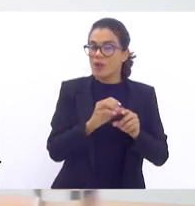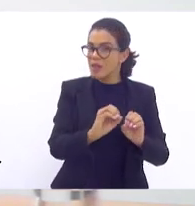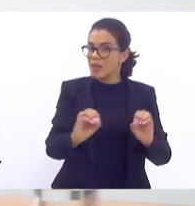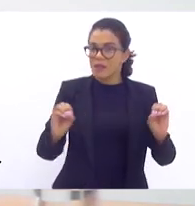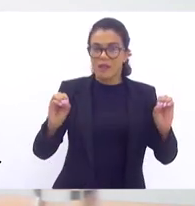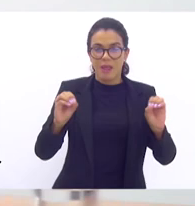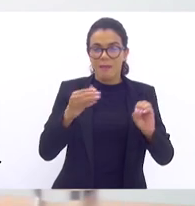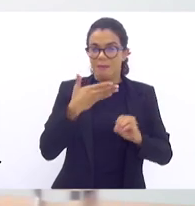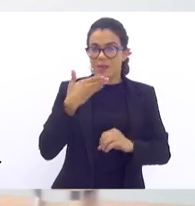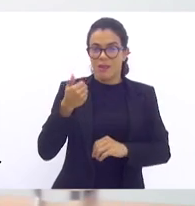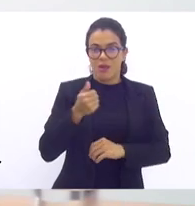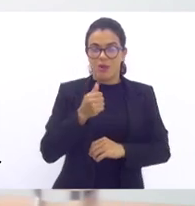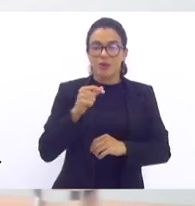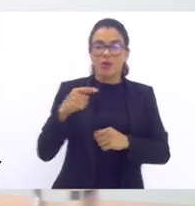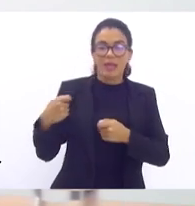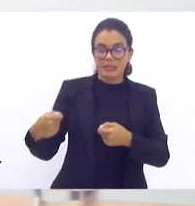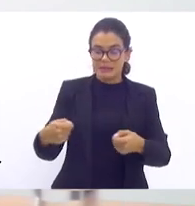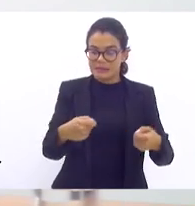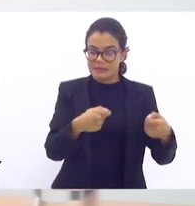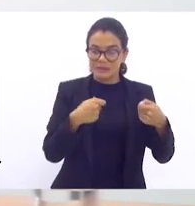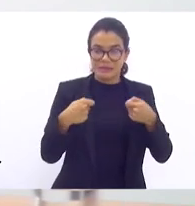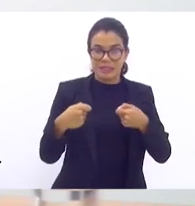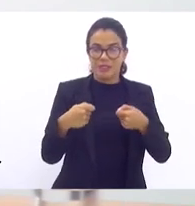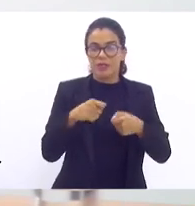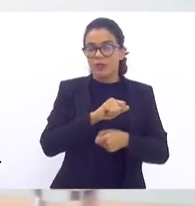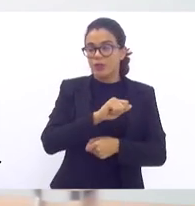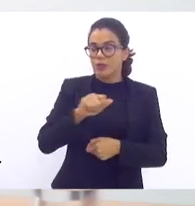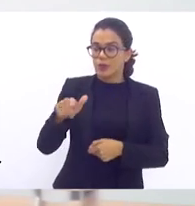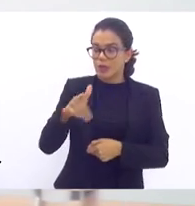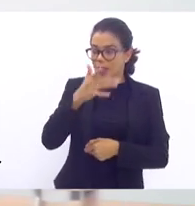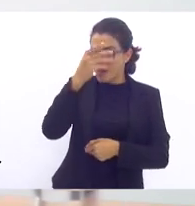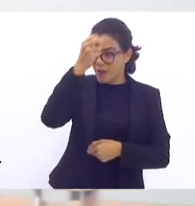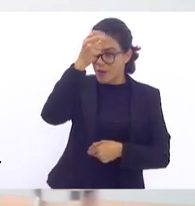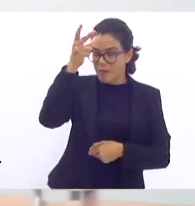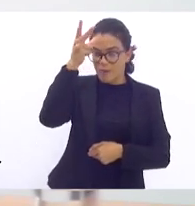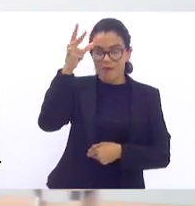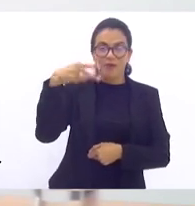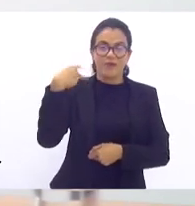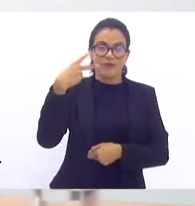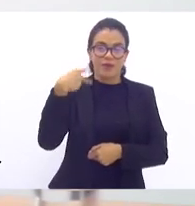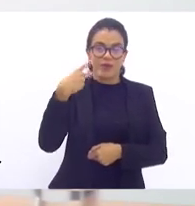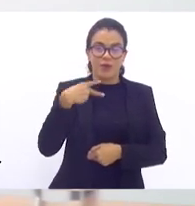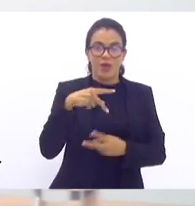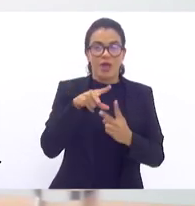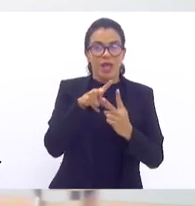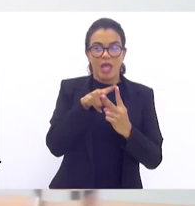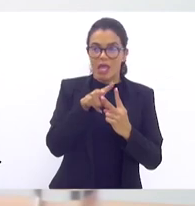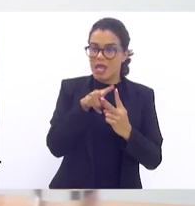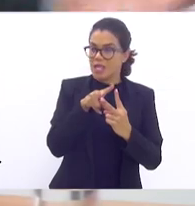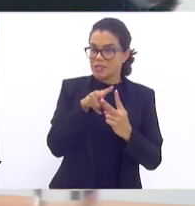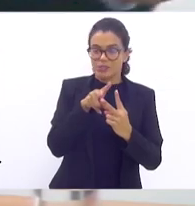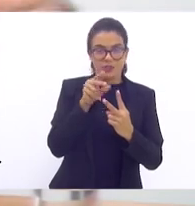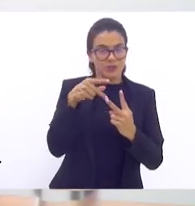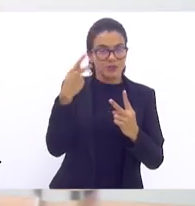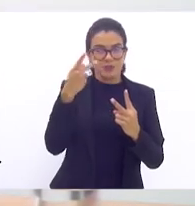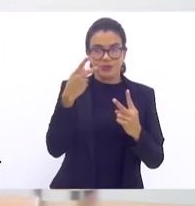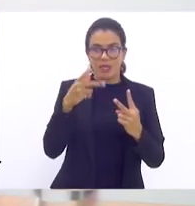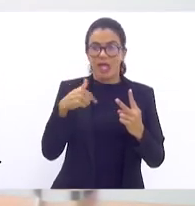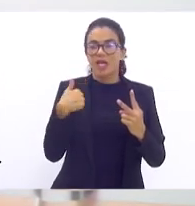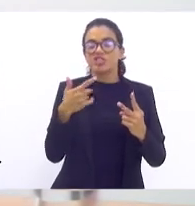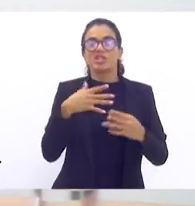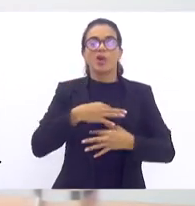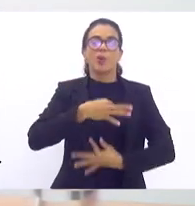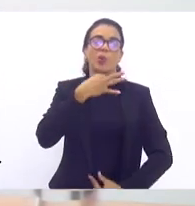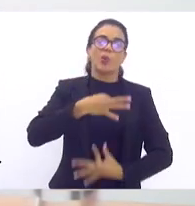melhor para conhecer a necessidade do cidadão do que o prefeito e o vereador Este é o político da ponta nós somos os políticos